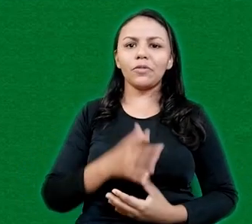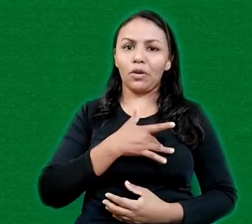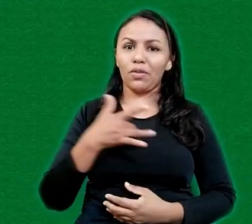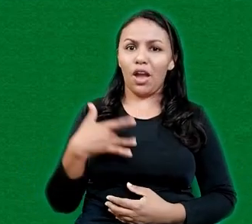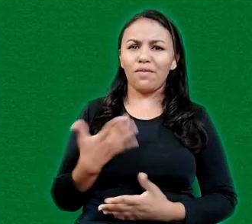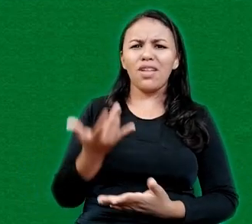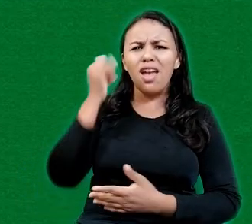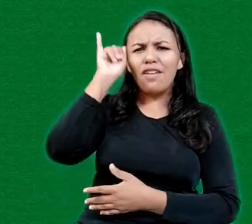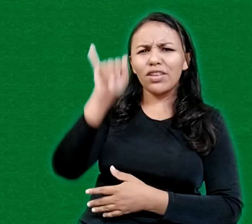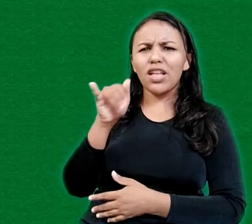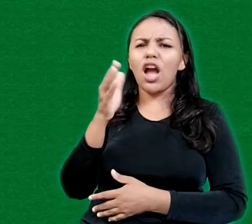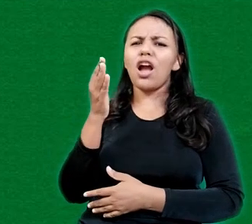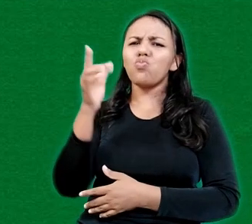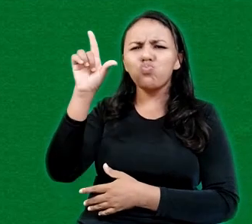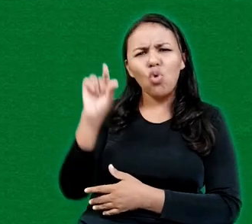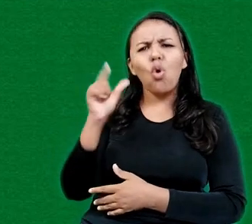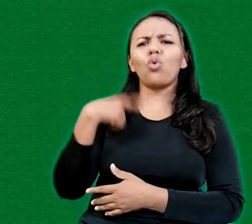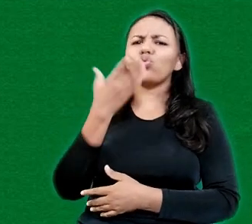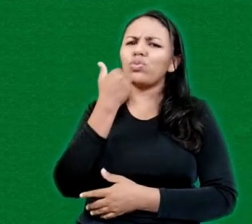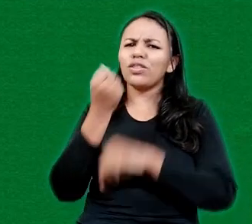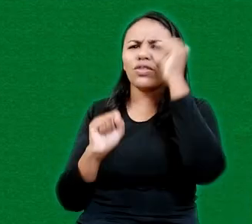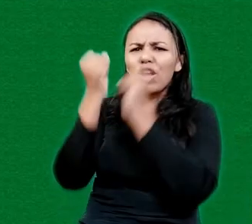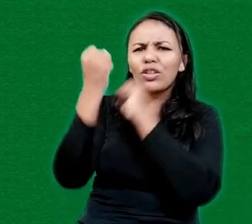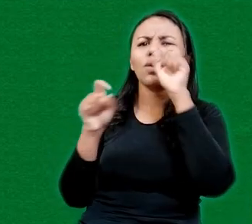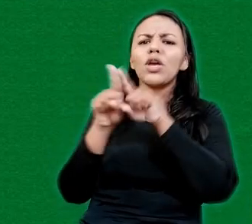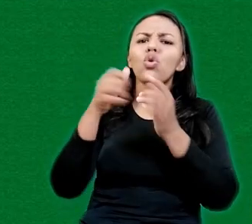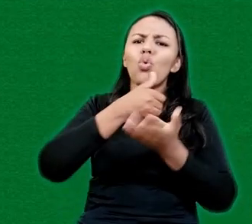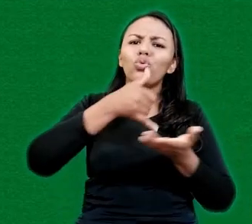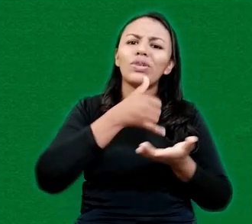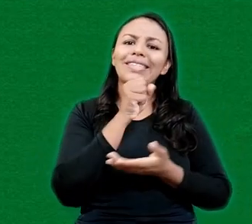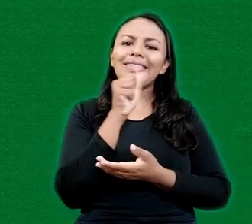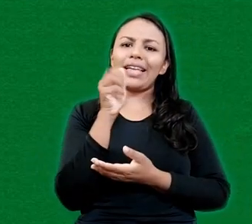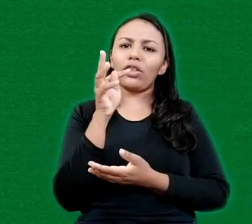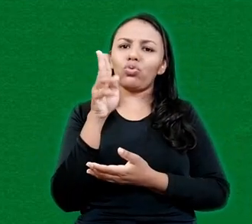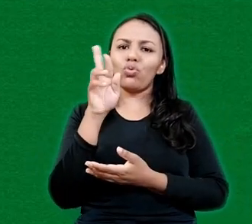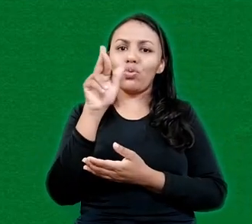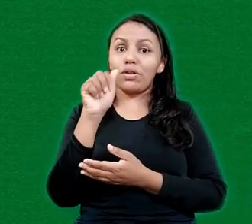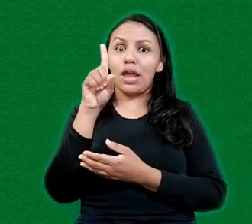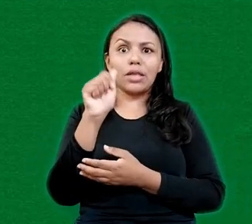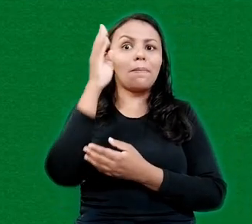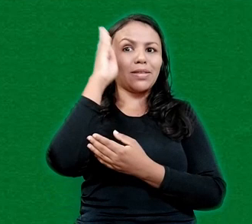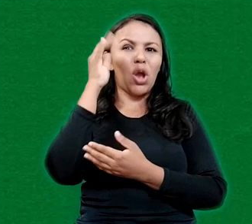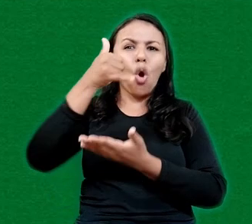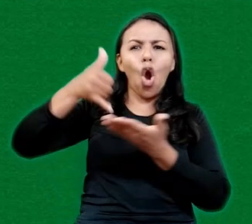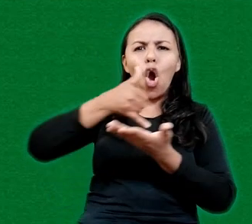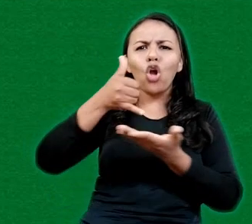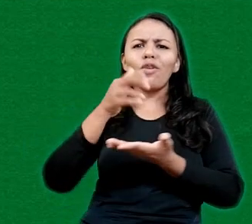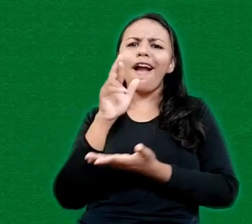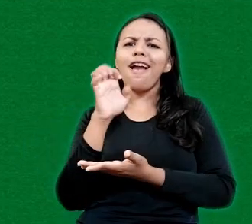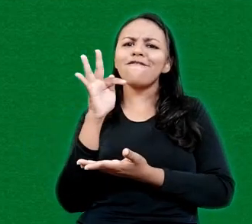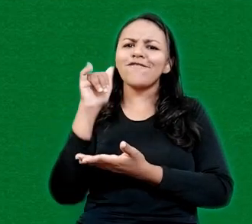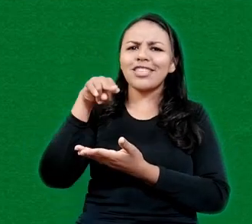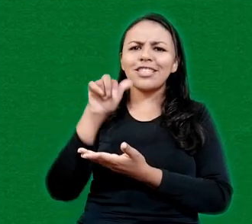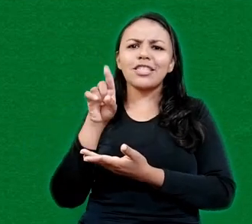o consumo de alimentos industrializados, de muitas gorduras saturadas, e aí a gente destaca a gordura do óleo refinado.